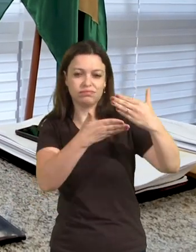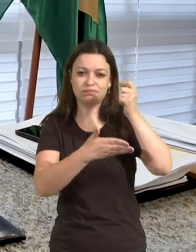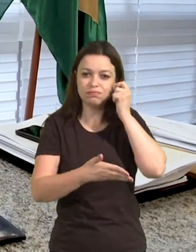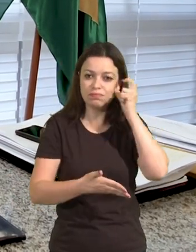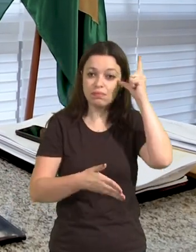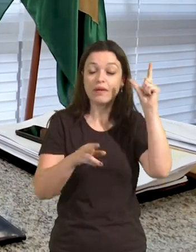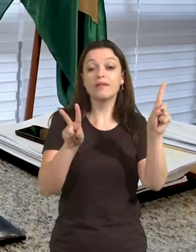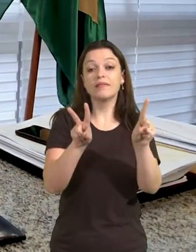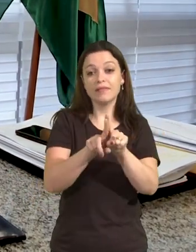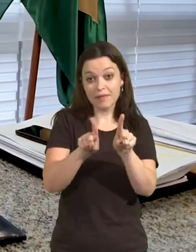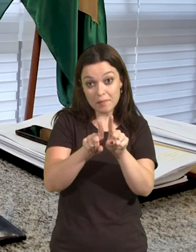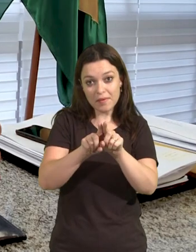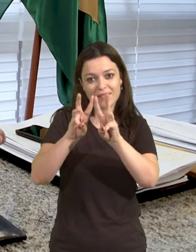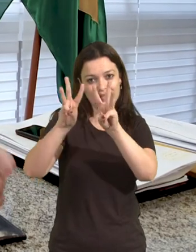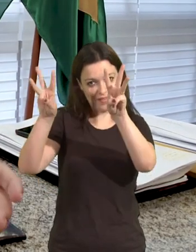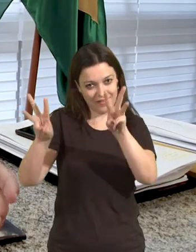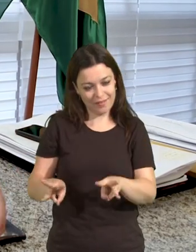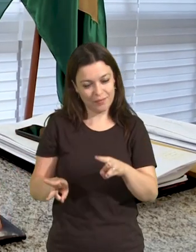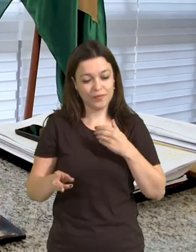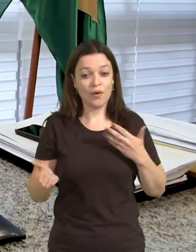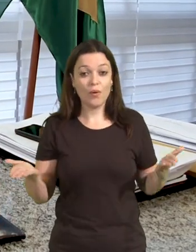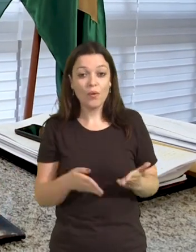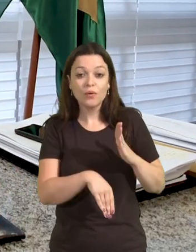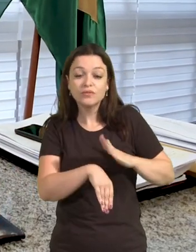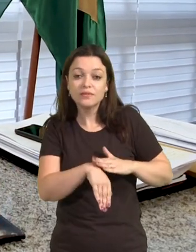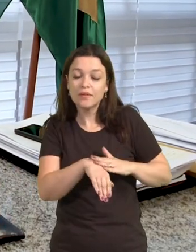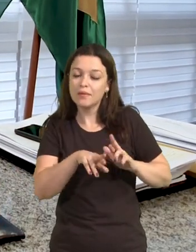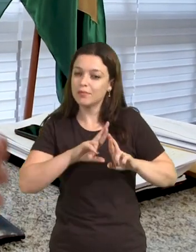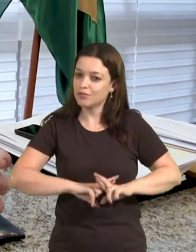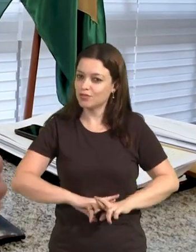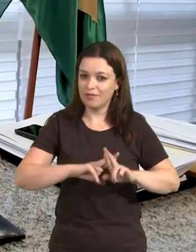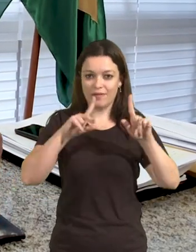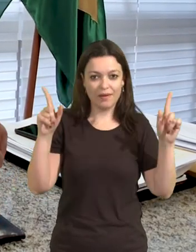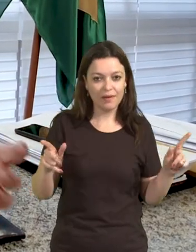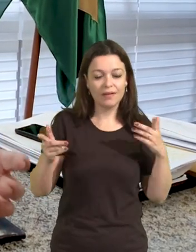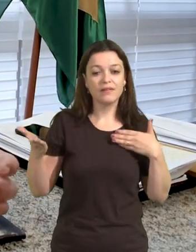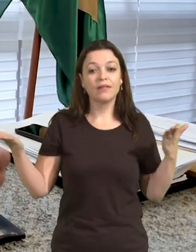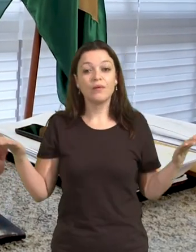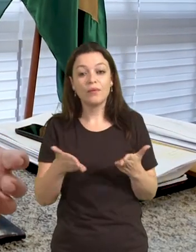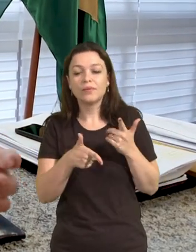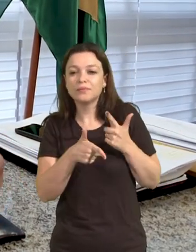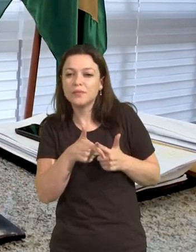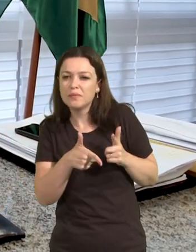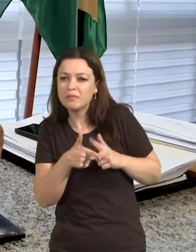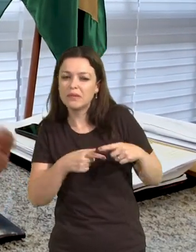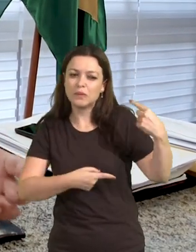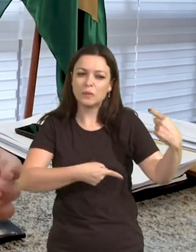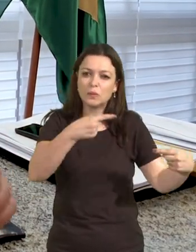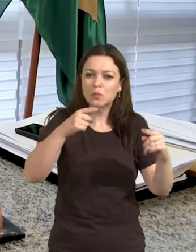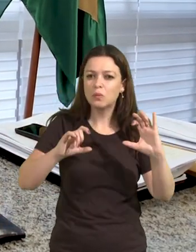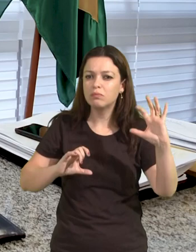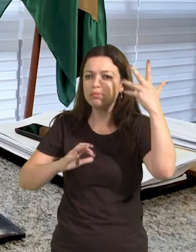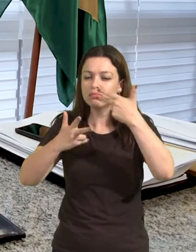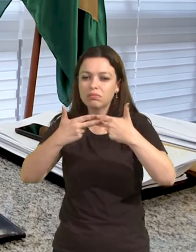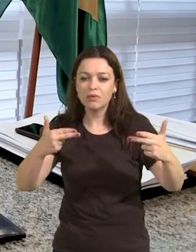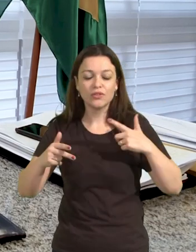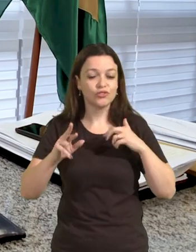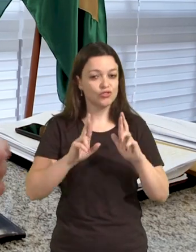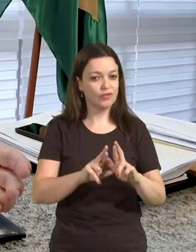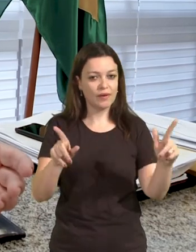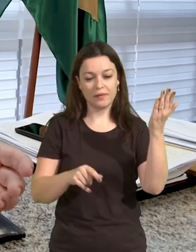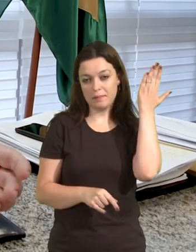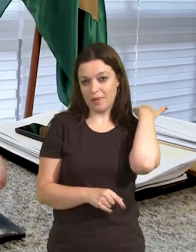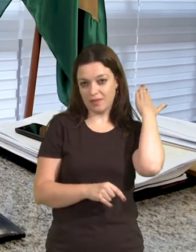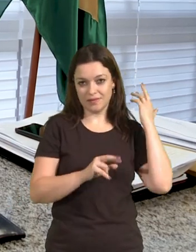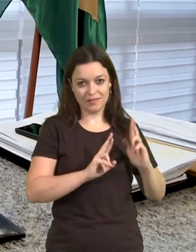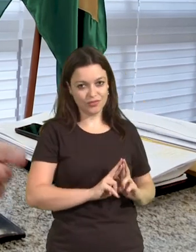também. Hoje os tempos são outros, as questões e os problemas do Brasil são completamente diferentes